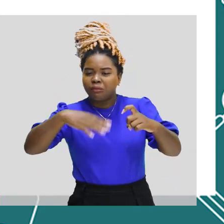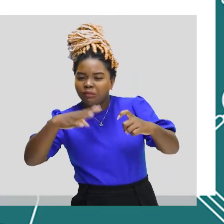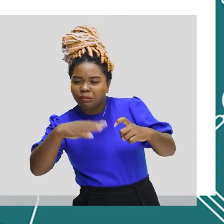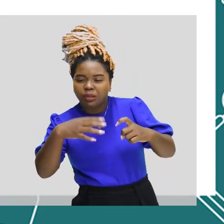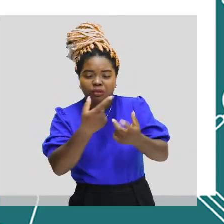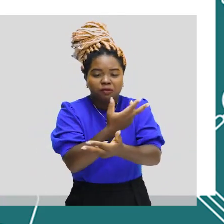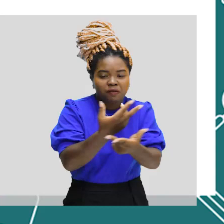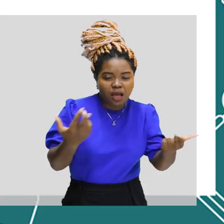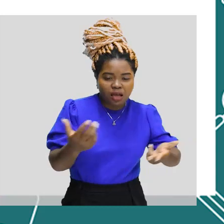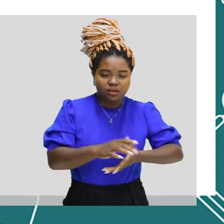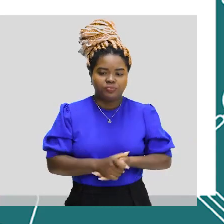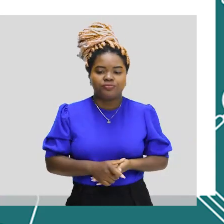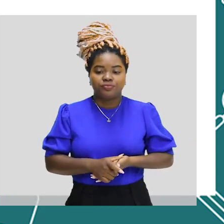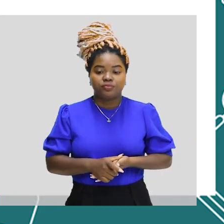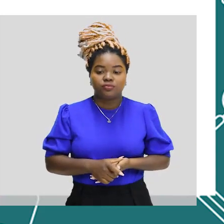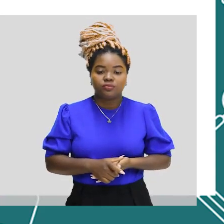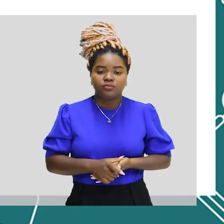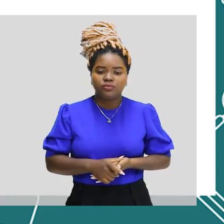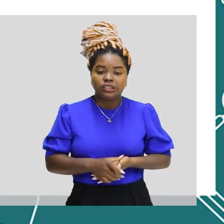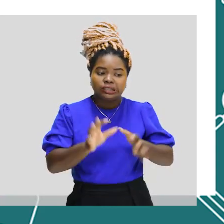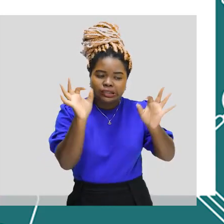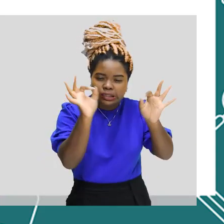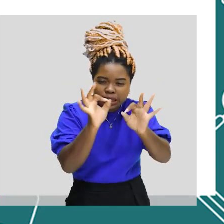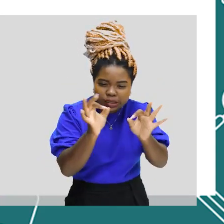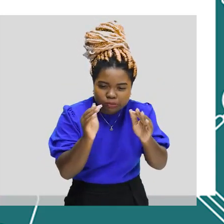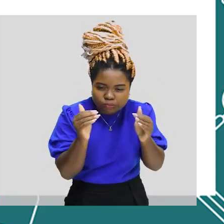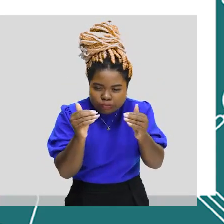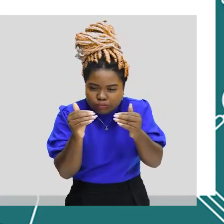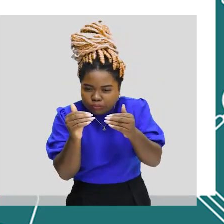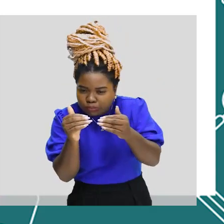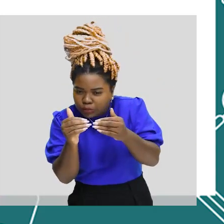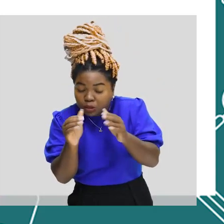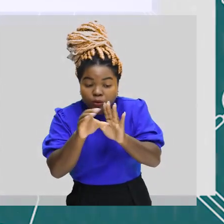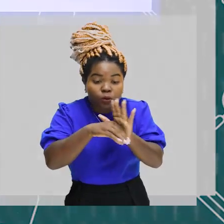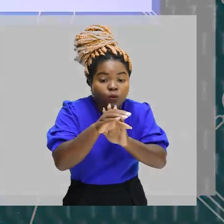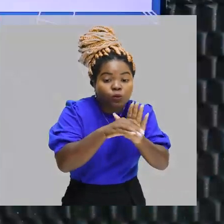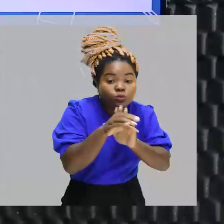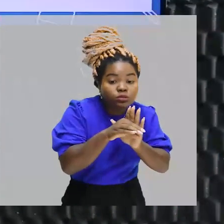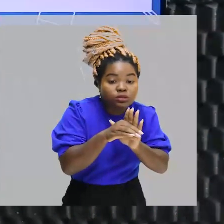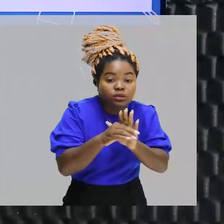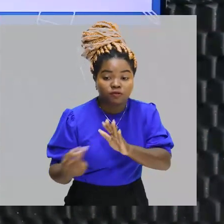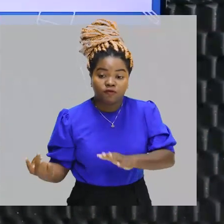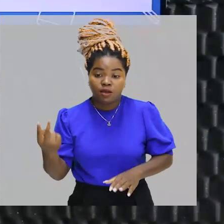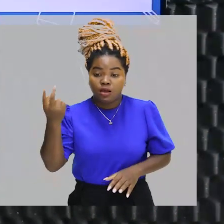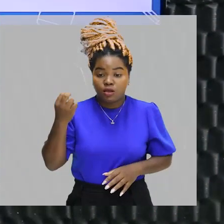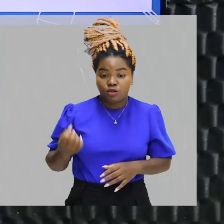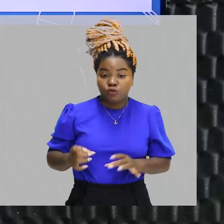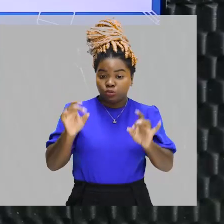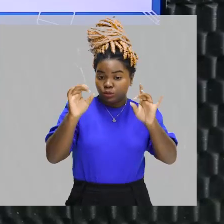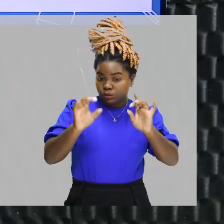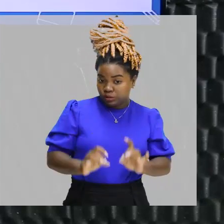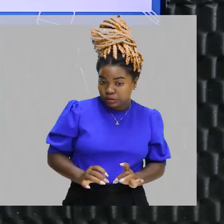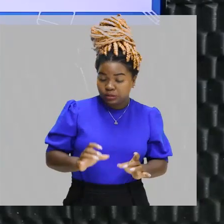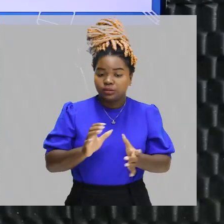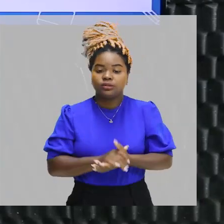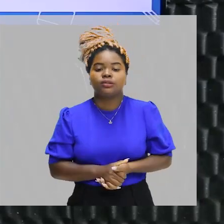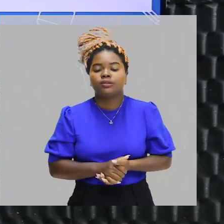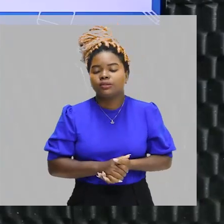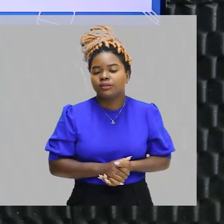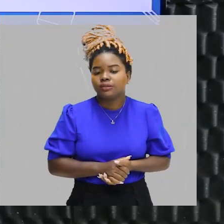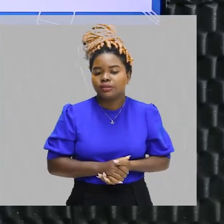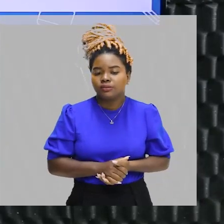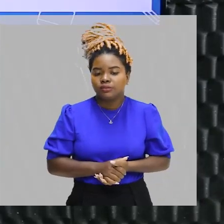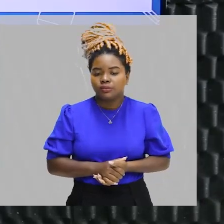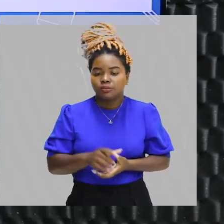balada. Nota: nada é tão fechado e são conceitos e valores específicos para nortear a tua capacidade